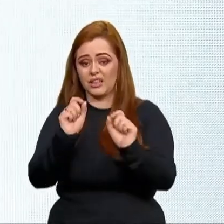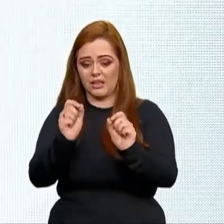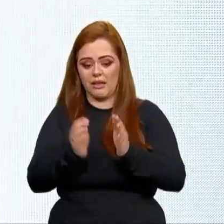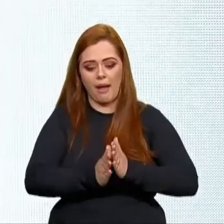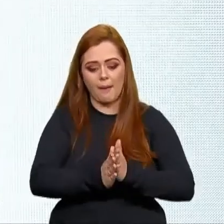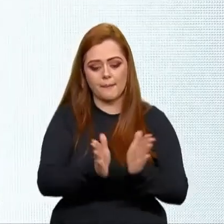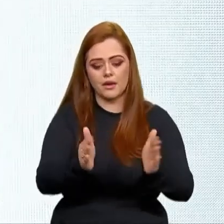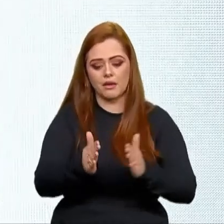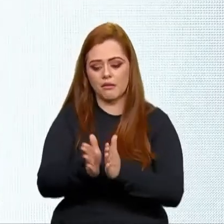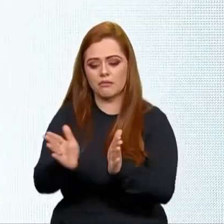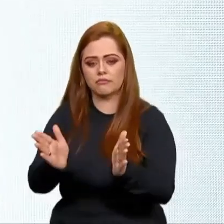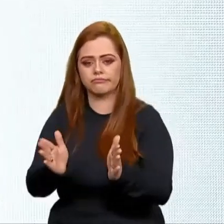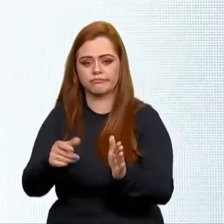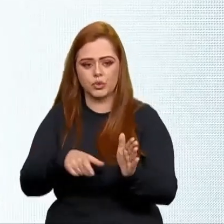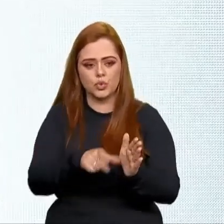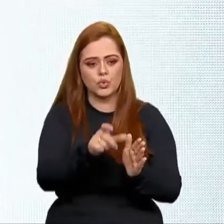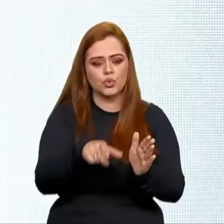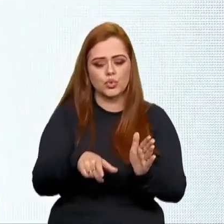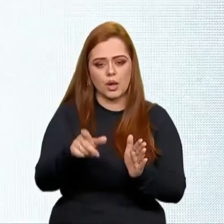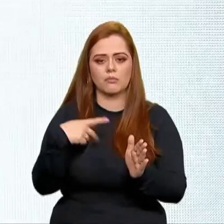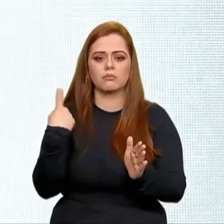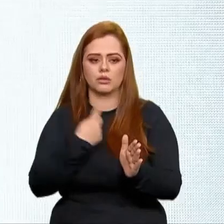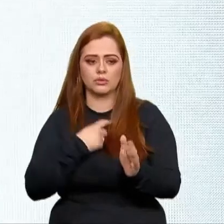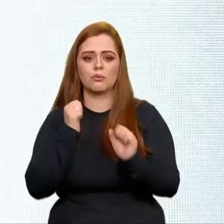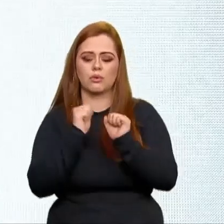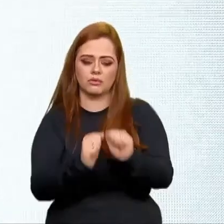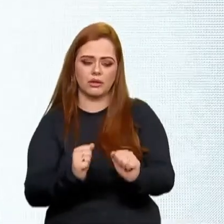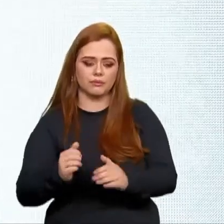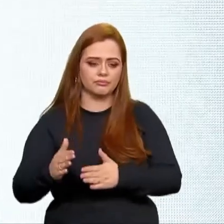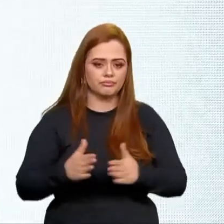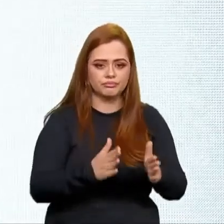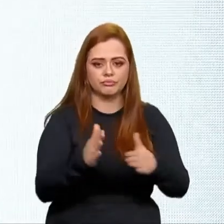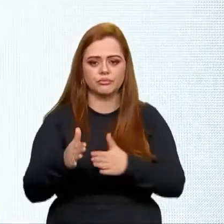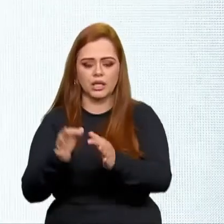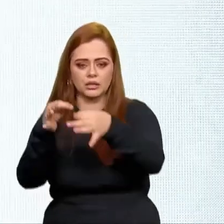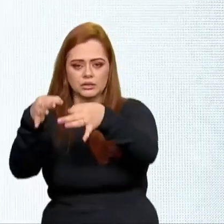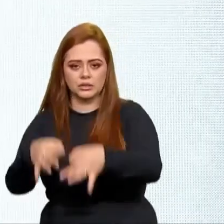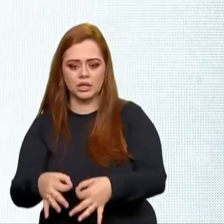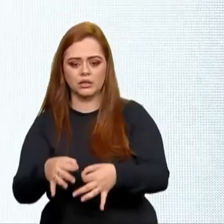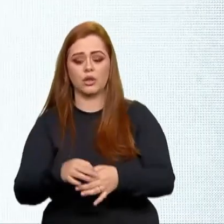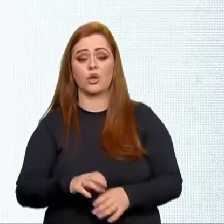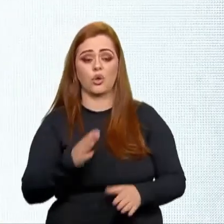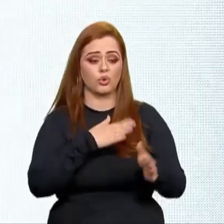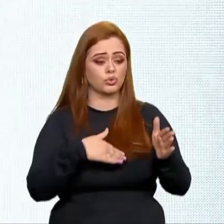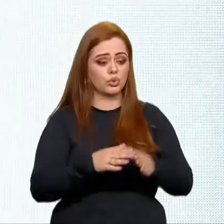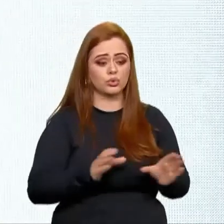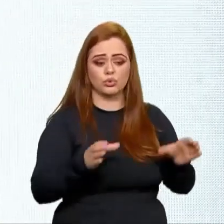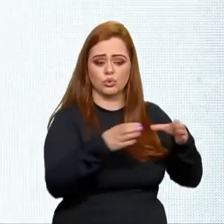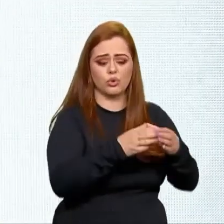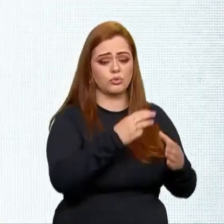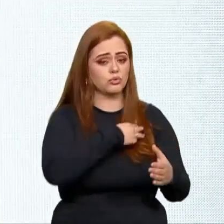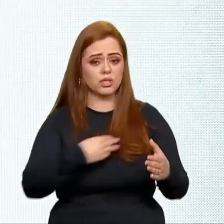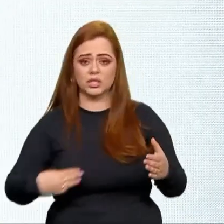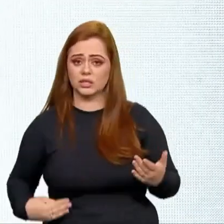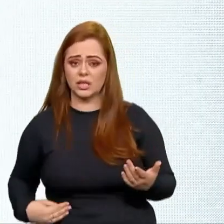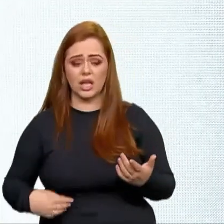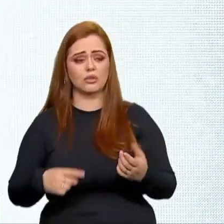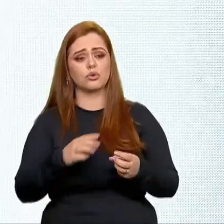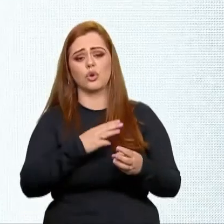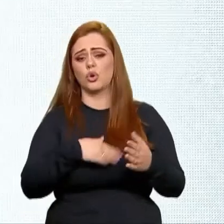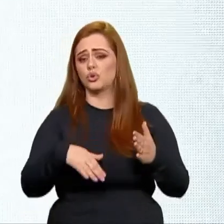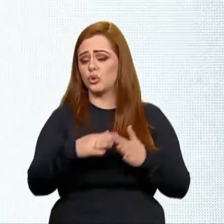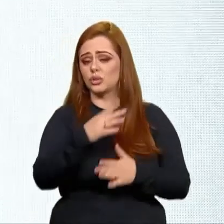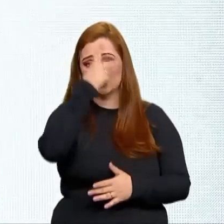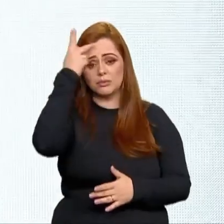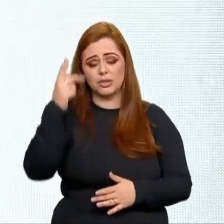PPA contou com a participação incrível de todas as equipes econômicas de todos os ministérios. Agradeço de forma efusiva